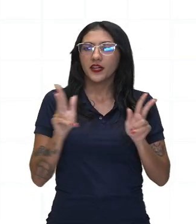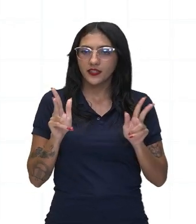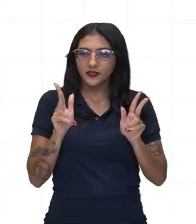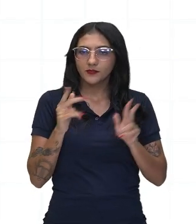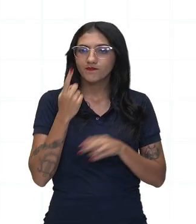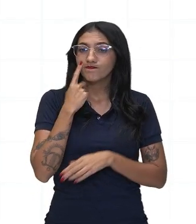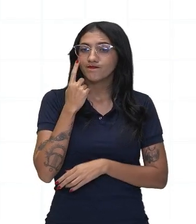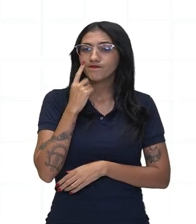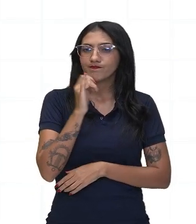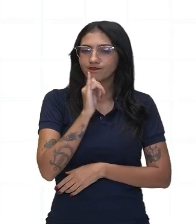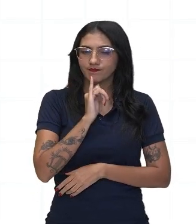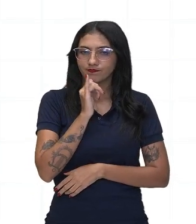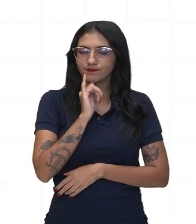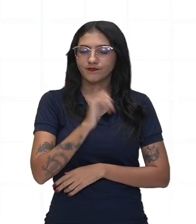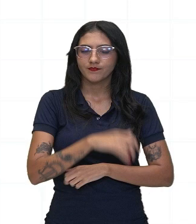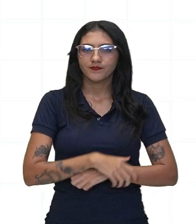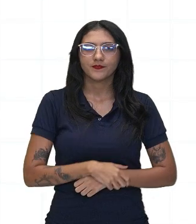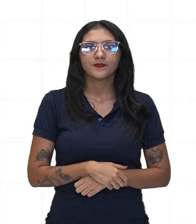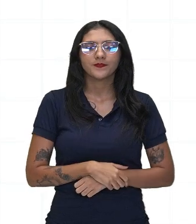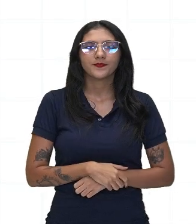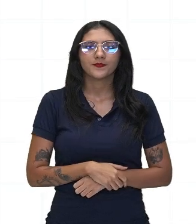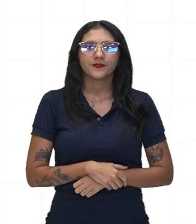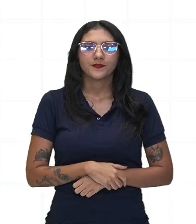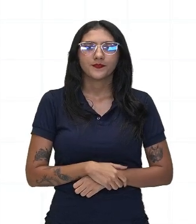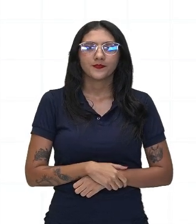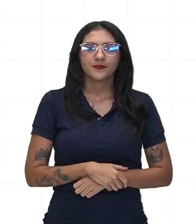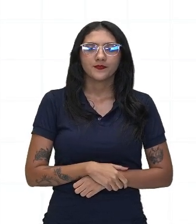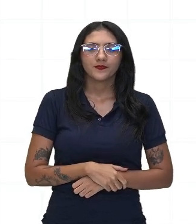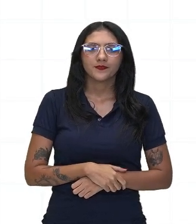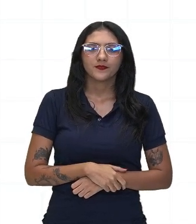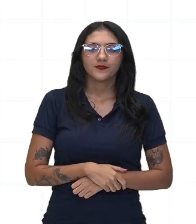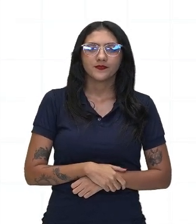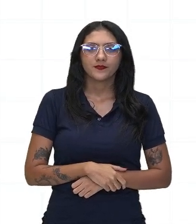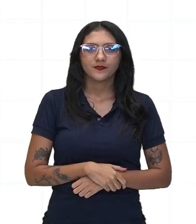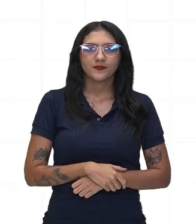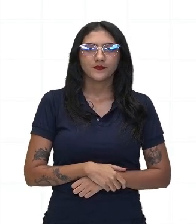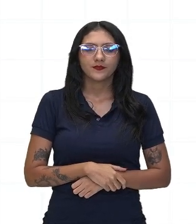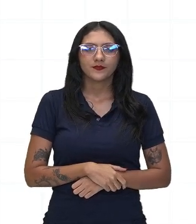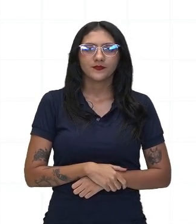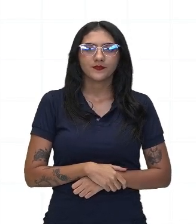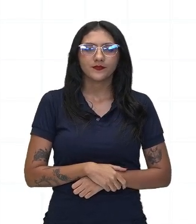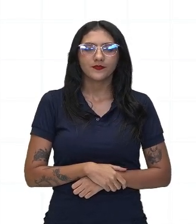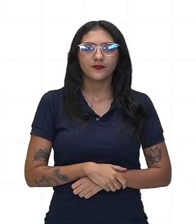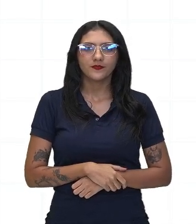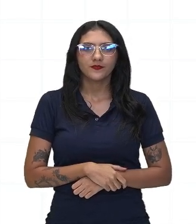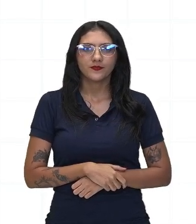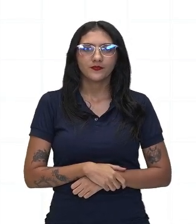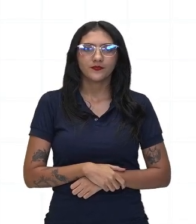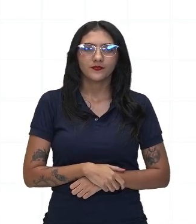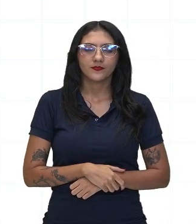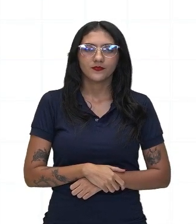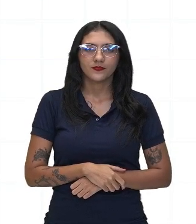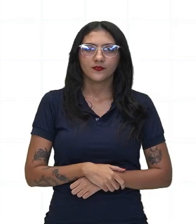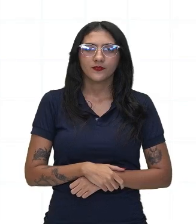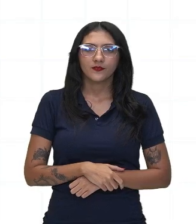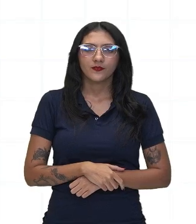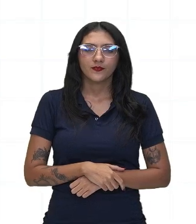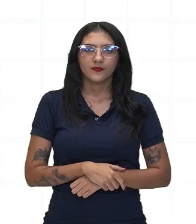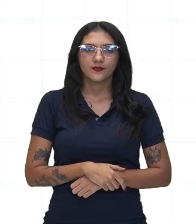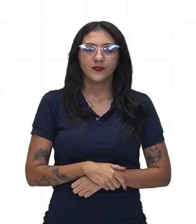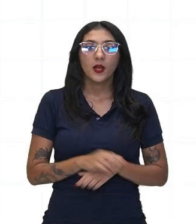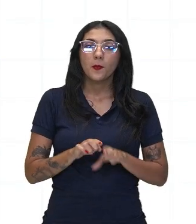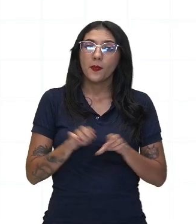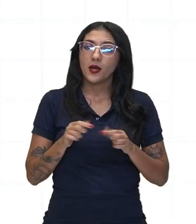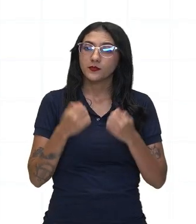Vejamos os exemplos a seguir. Olha só, gente. Só rapidinho aqui, temos que ter atenção que